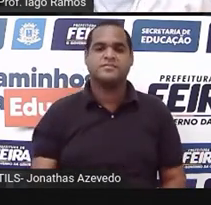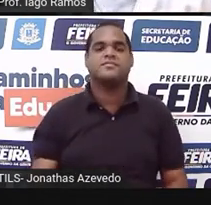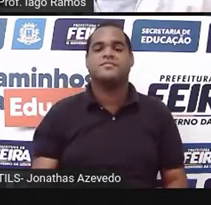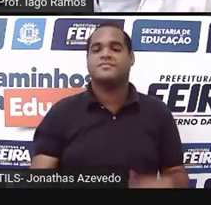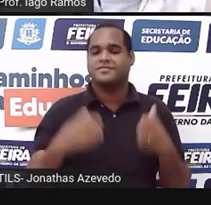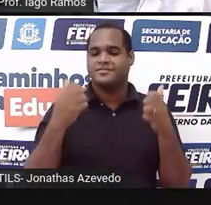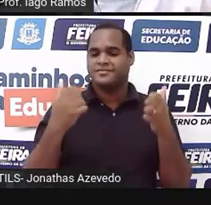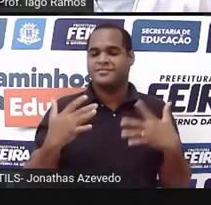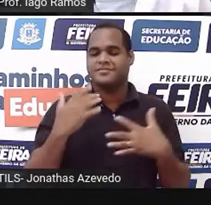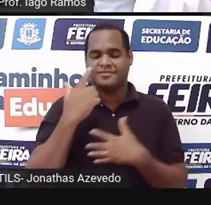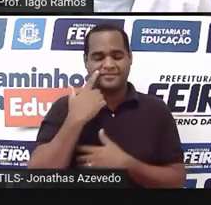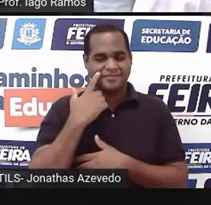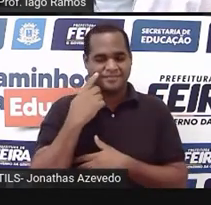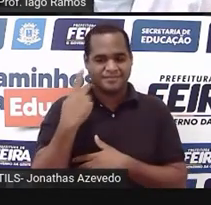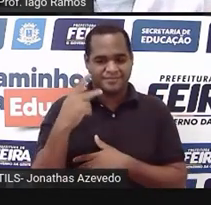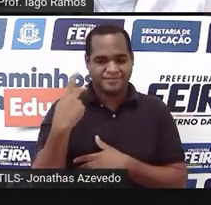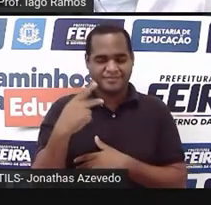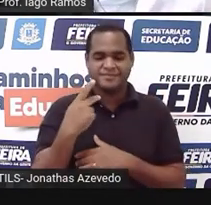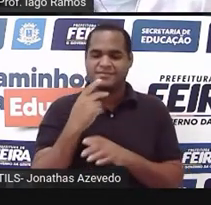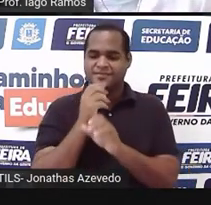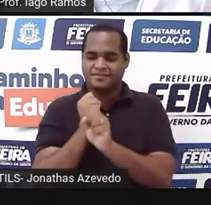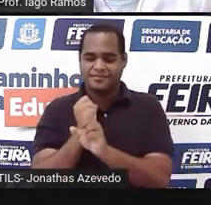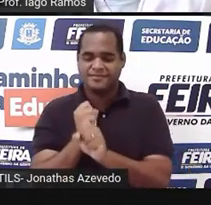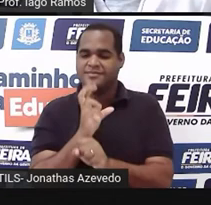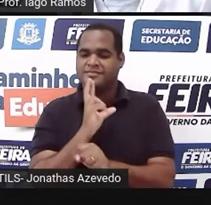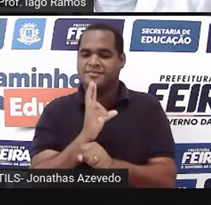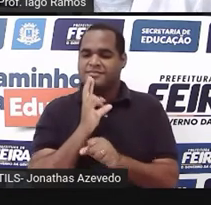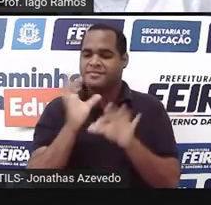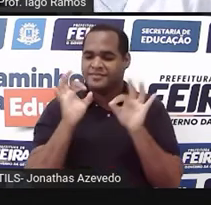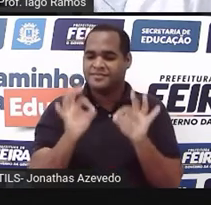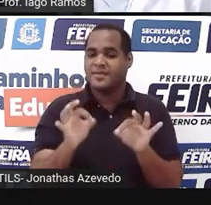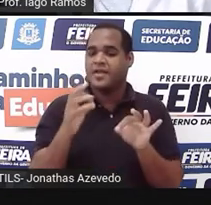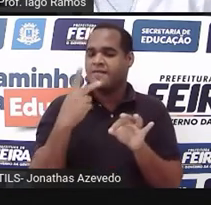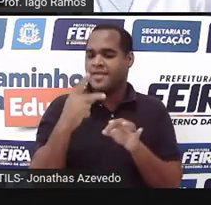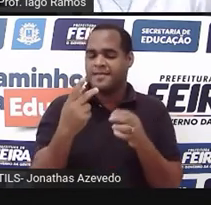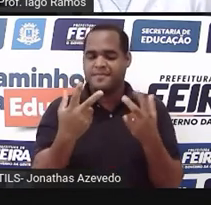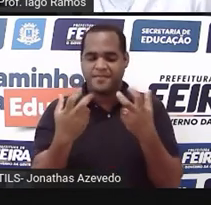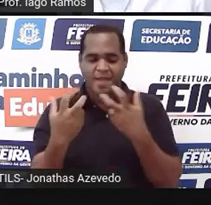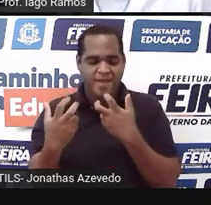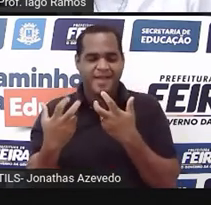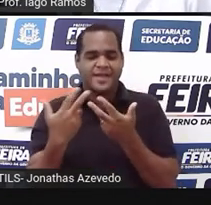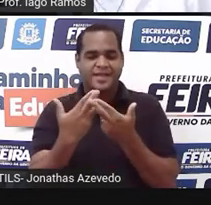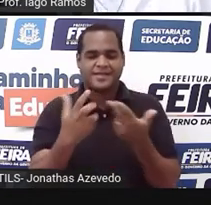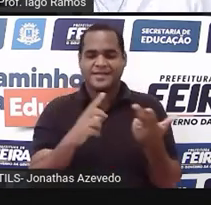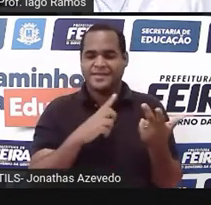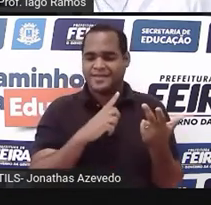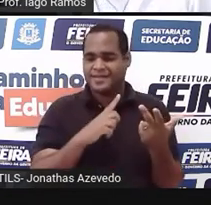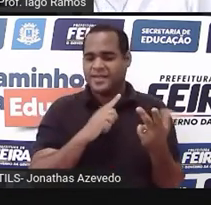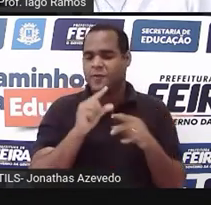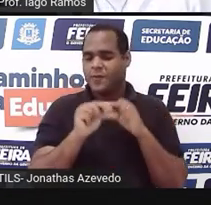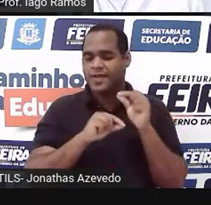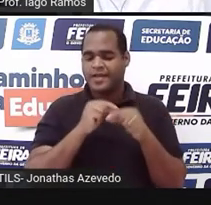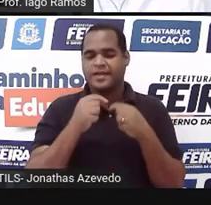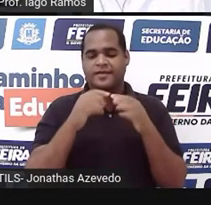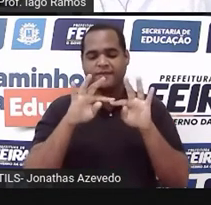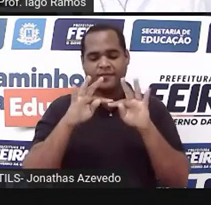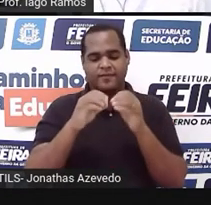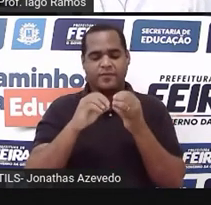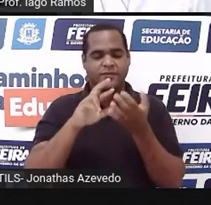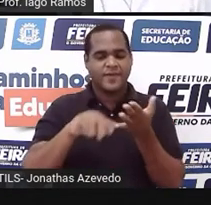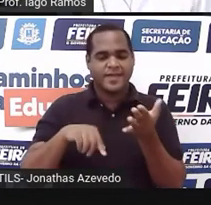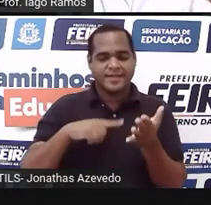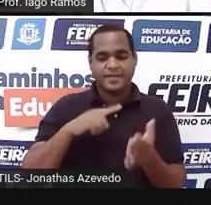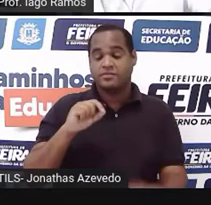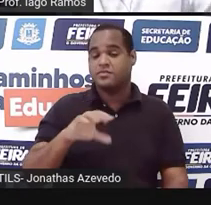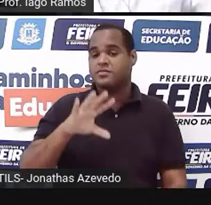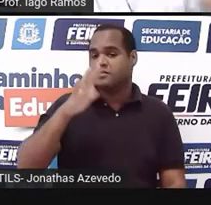isso da seguinte maneira vão rascunhar isso né fazer aquele rascunho na tela para você perceber tudo o que é que tá acontecendo aqui e